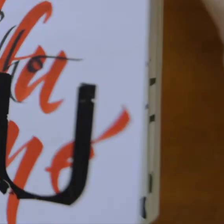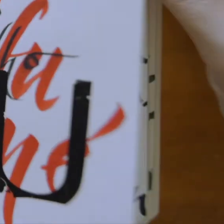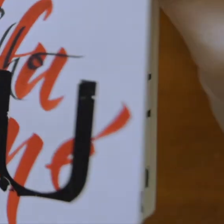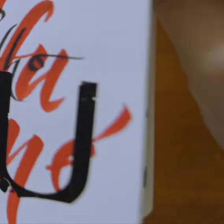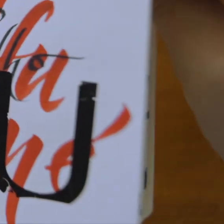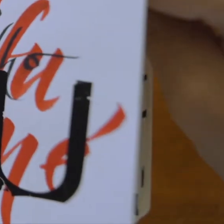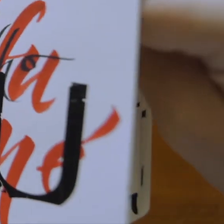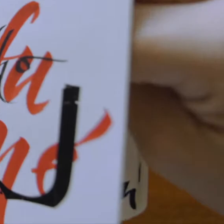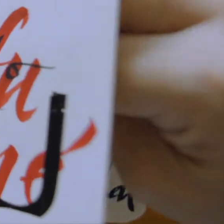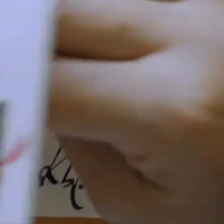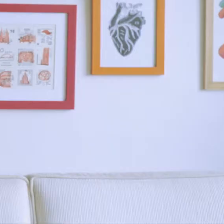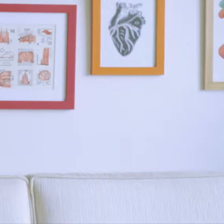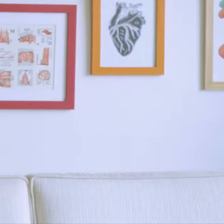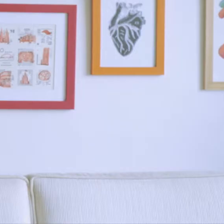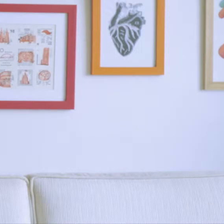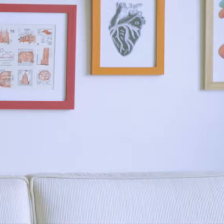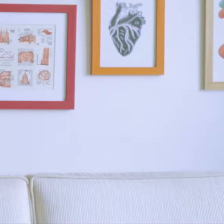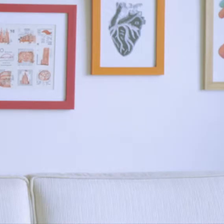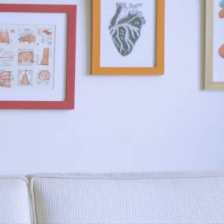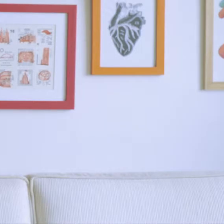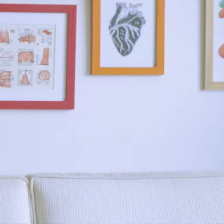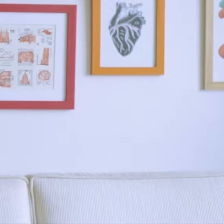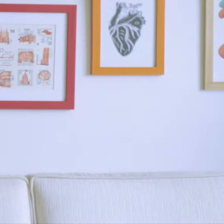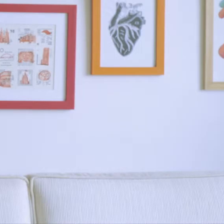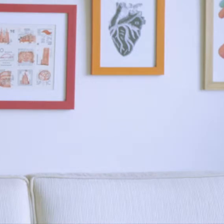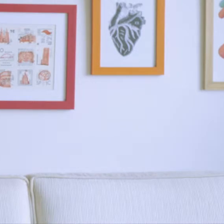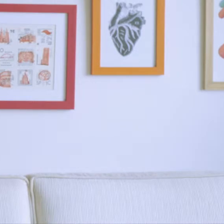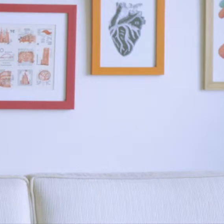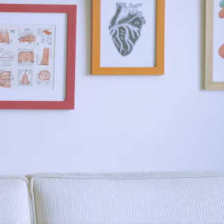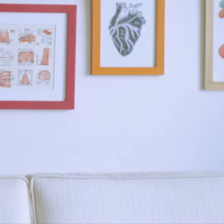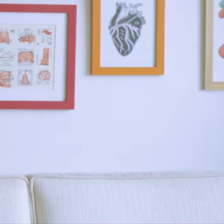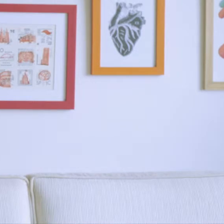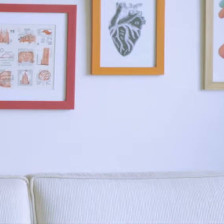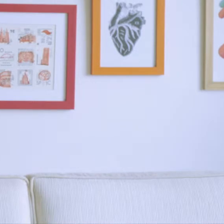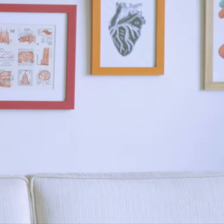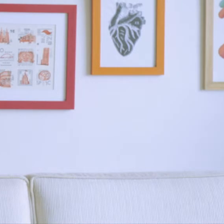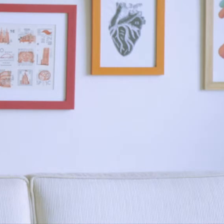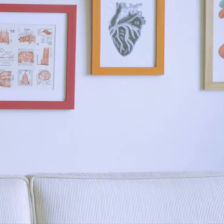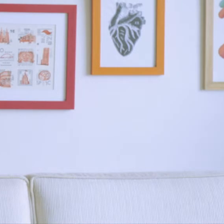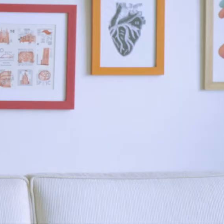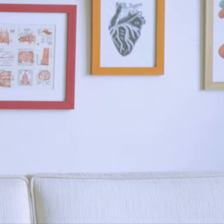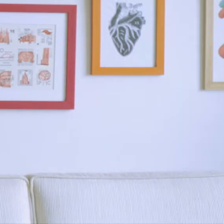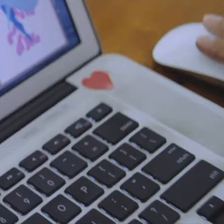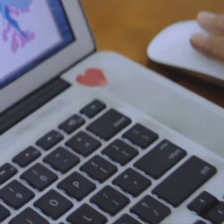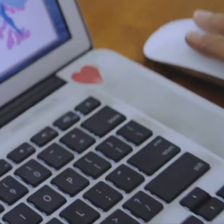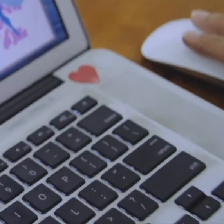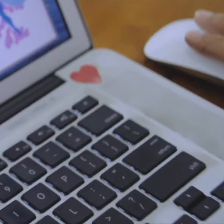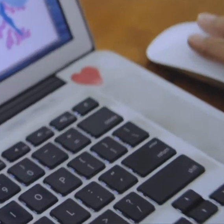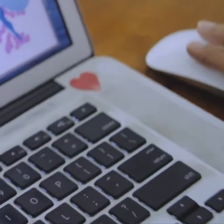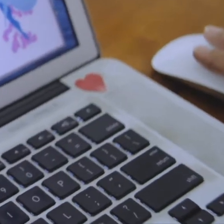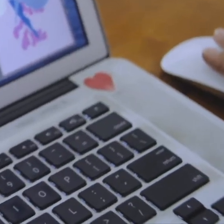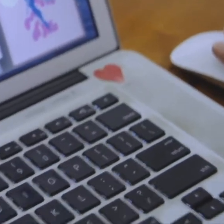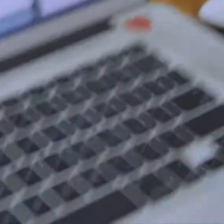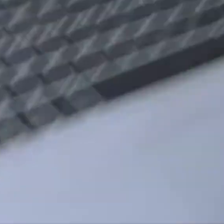na vida, permanecer no mundo, enfim. É meio pretensioso falar isso, talvez, mas o livro é um legado, né? É um legado